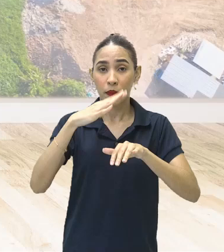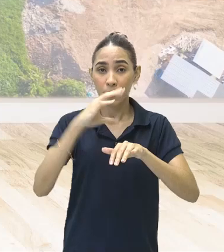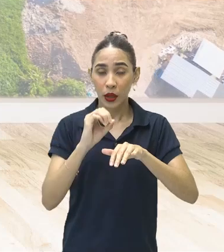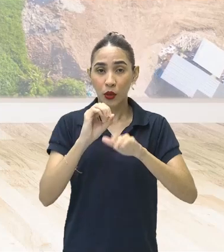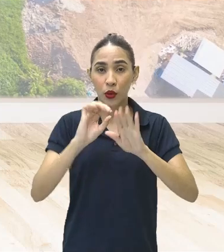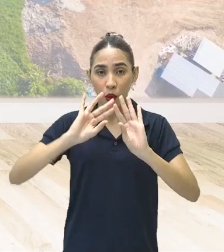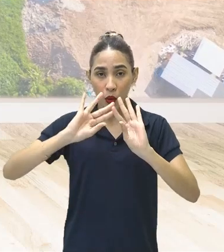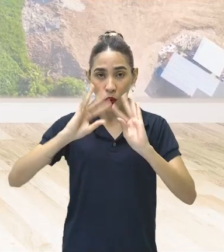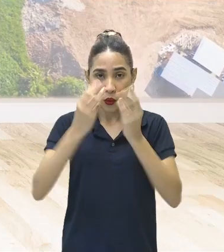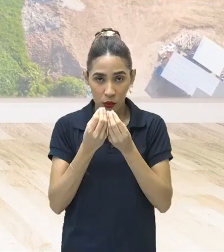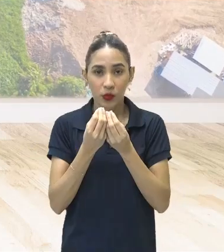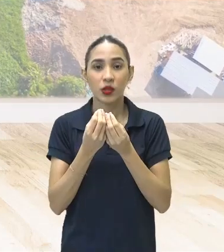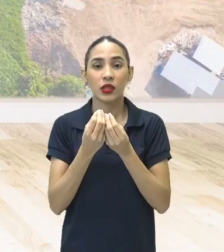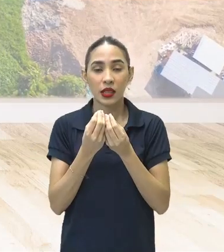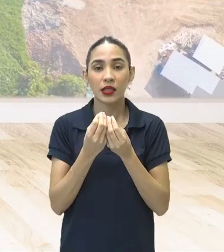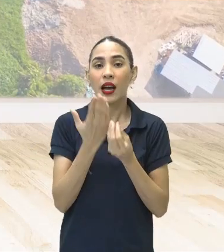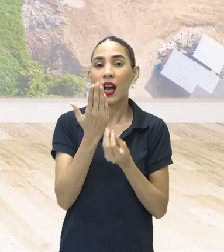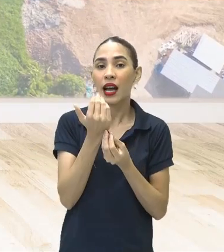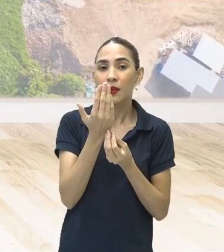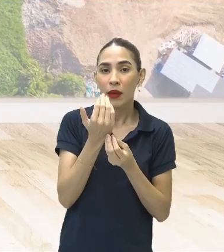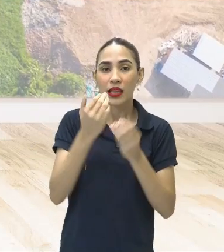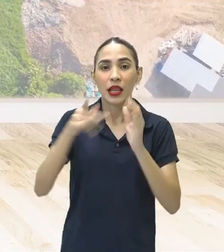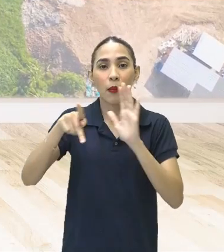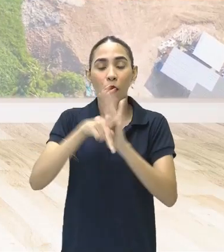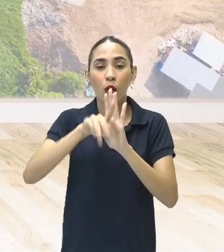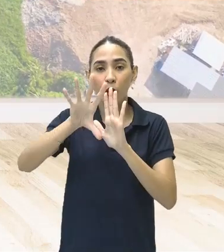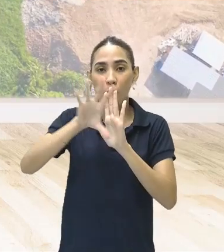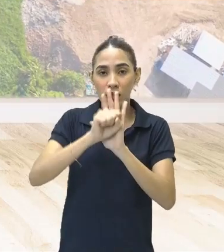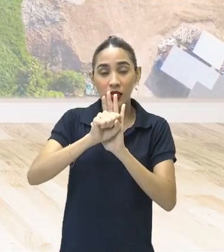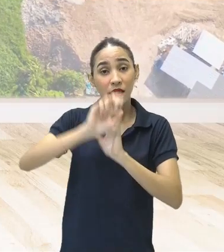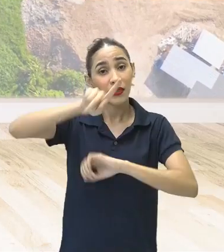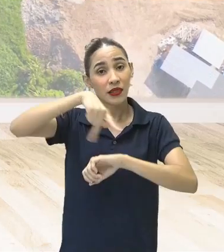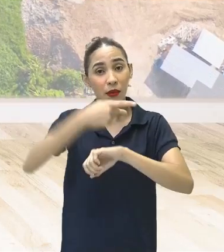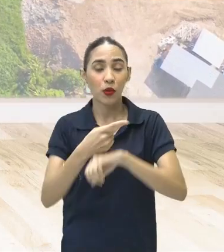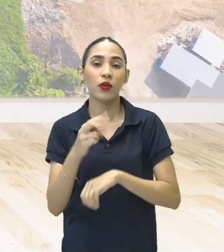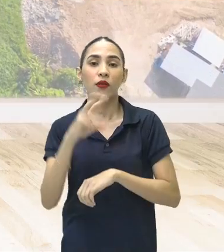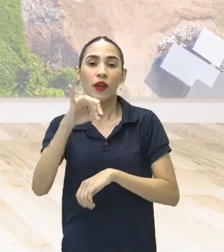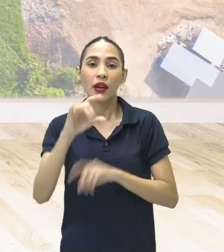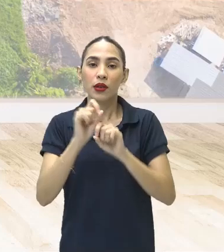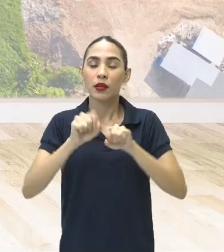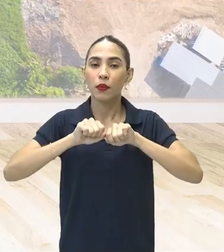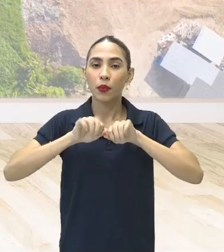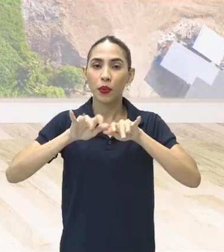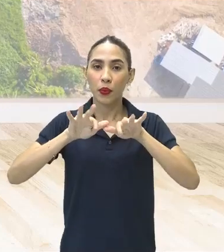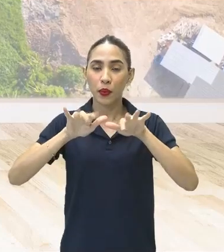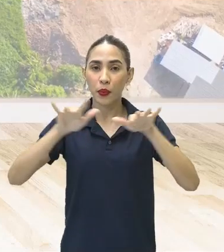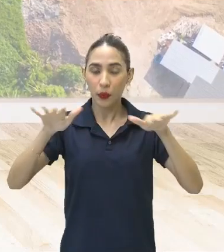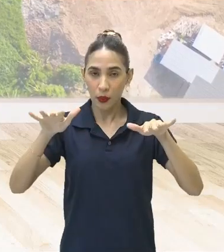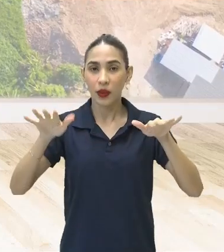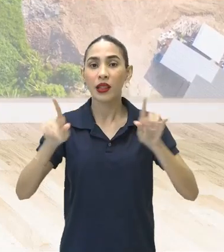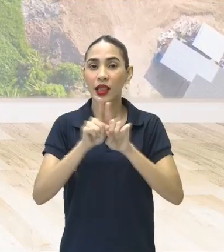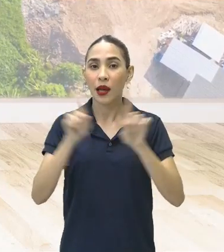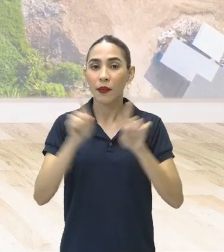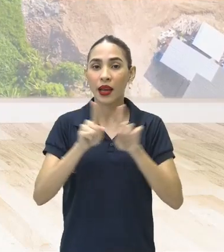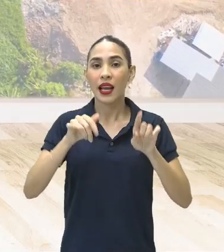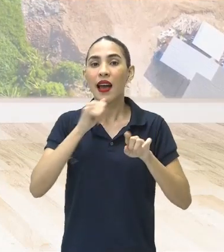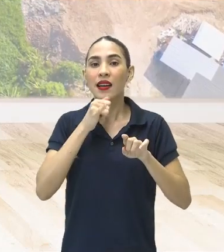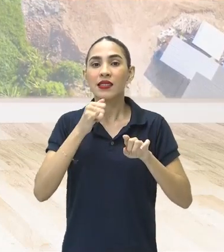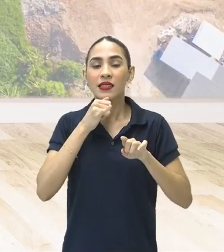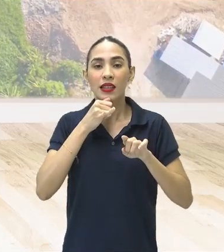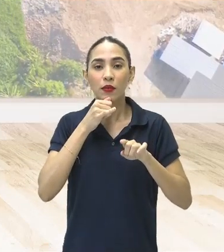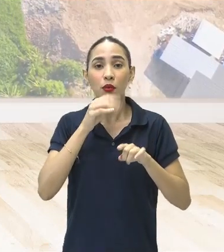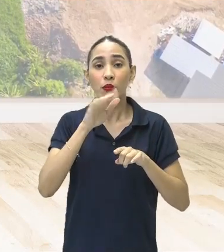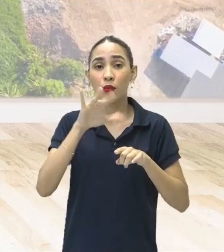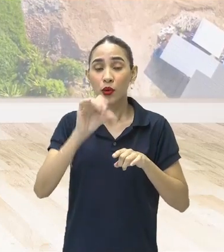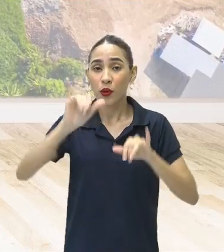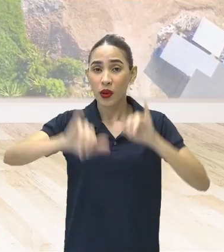micro-organismos aeróbicos que se alimentam do oxigênio. Então, eles vão se proliferando, vai aumentando aí a demanda